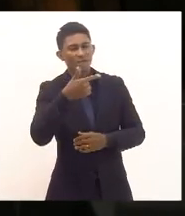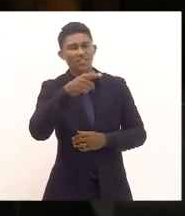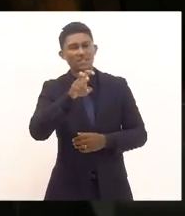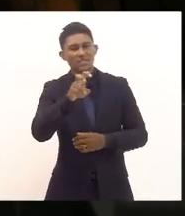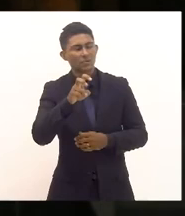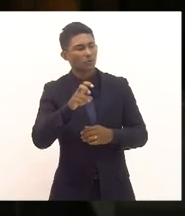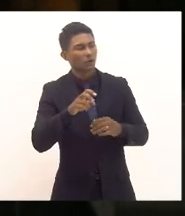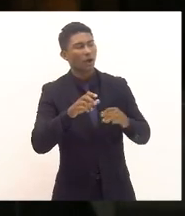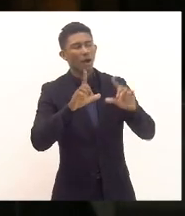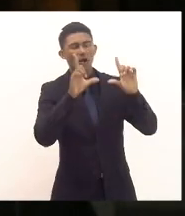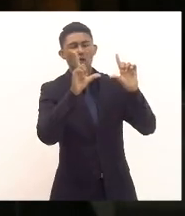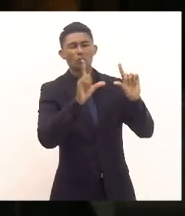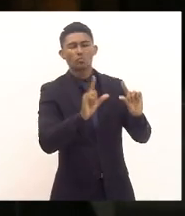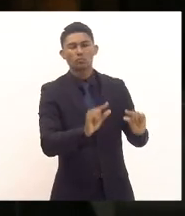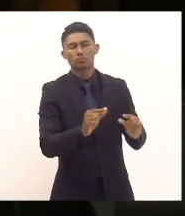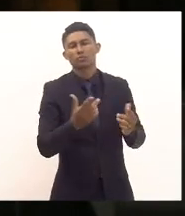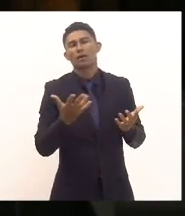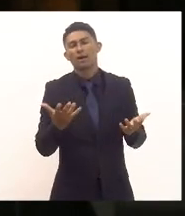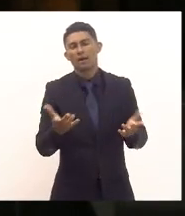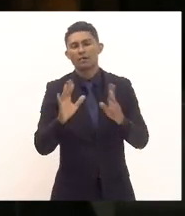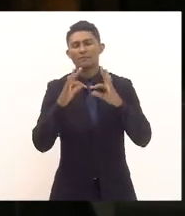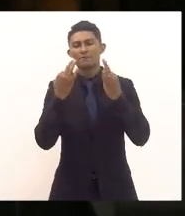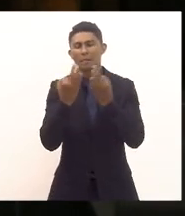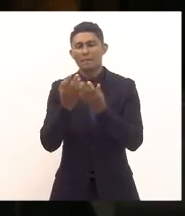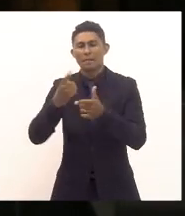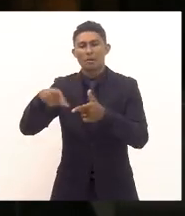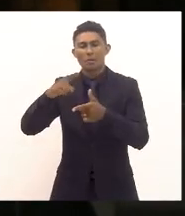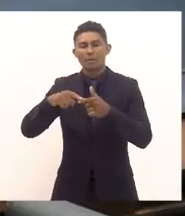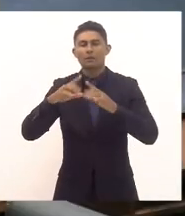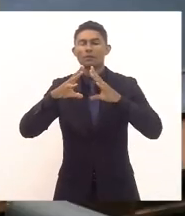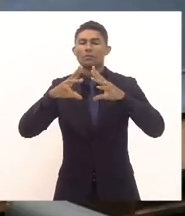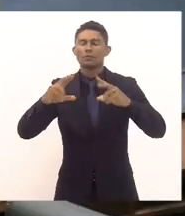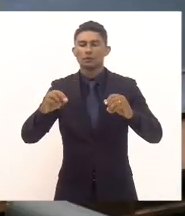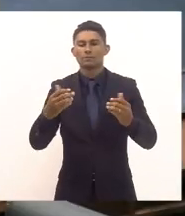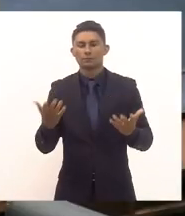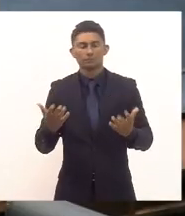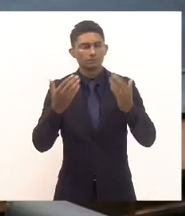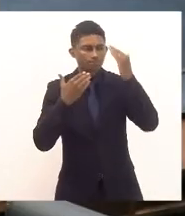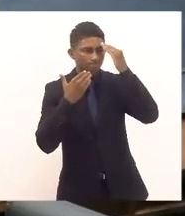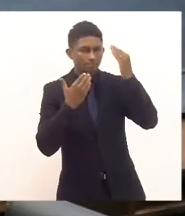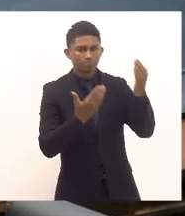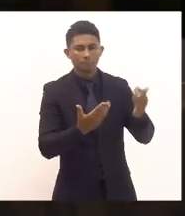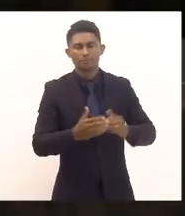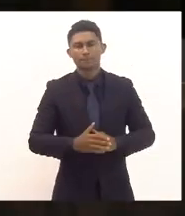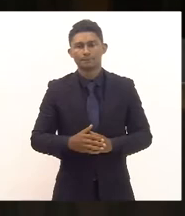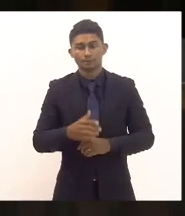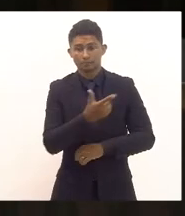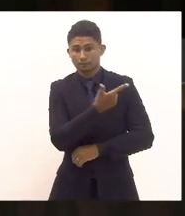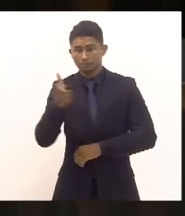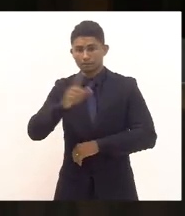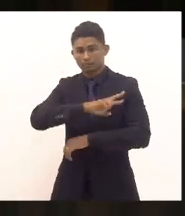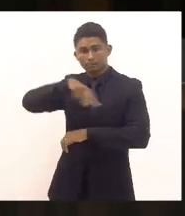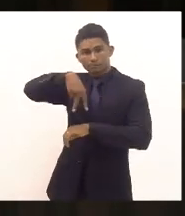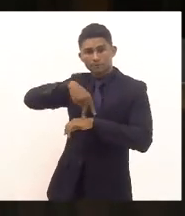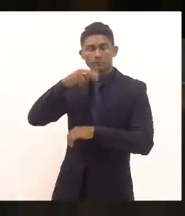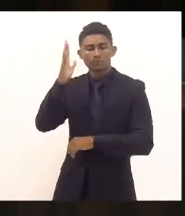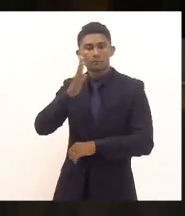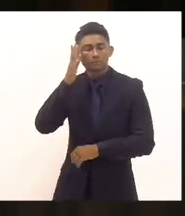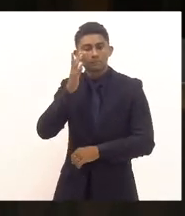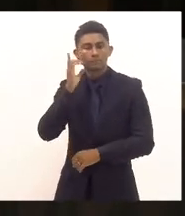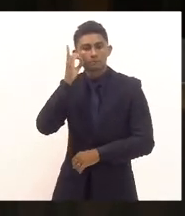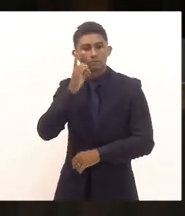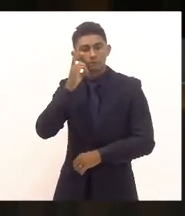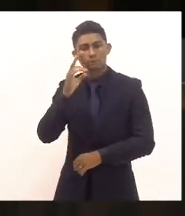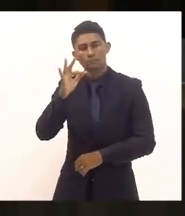para infernizar as suas famílias Muito obrigado presentes próximo orador inscrito Nobre Deputado